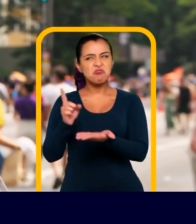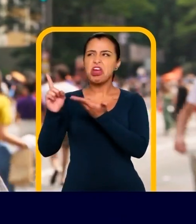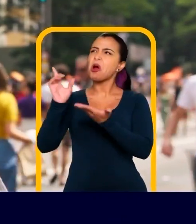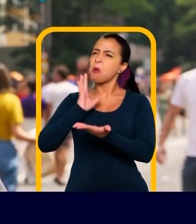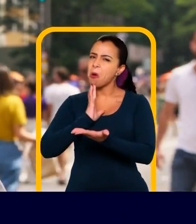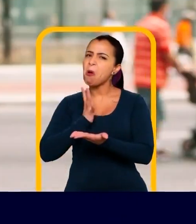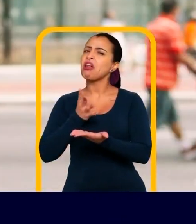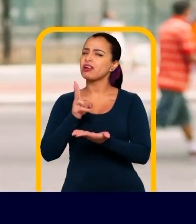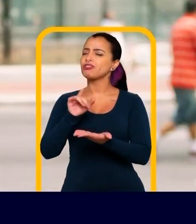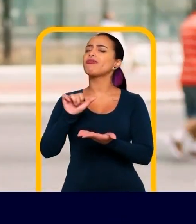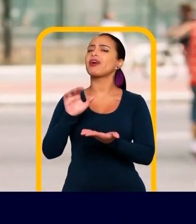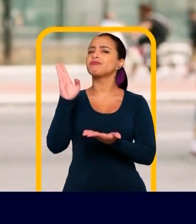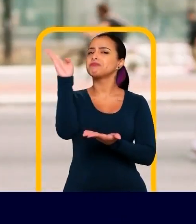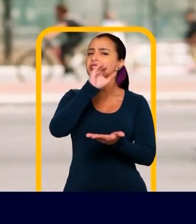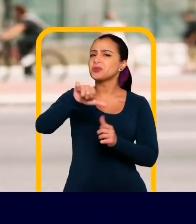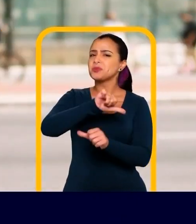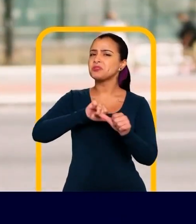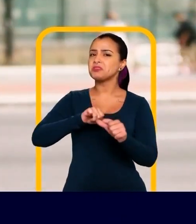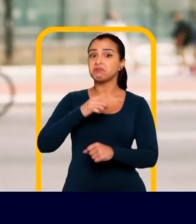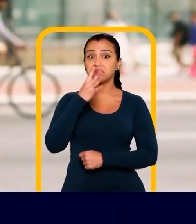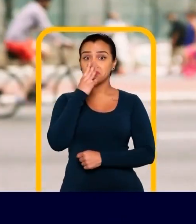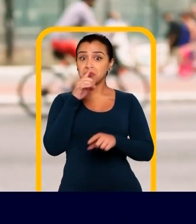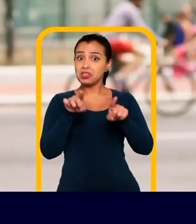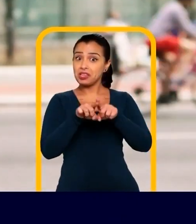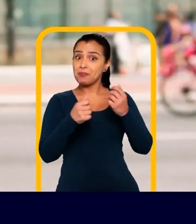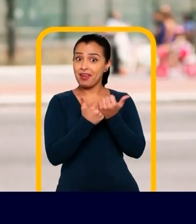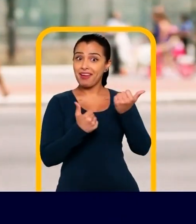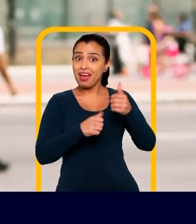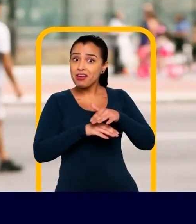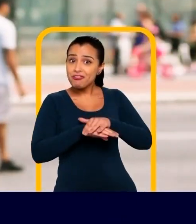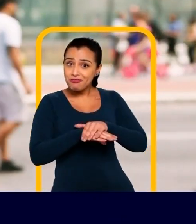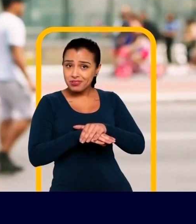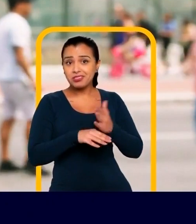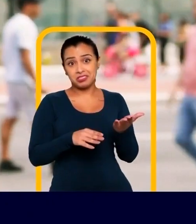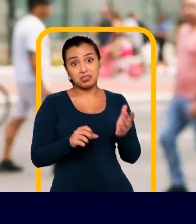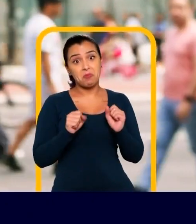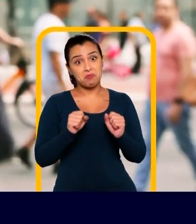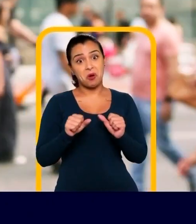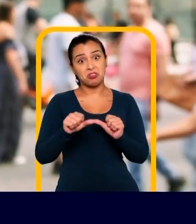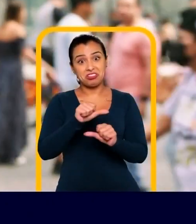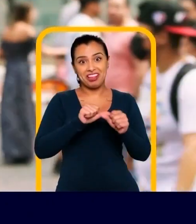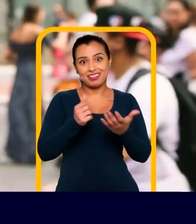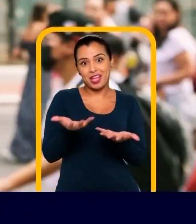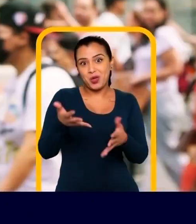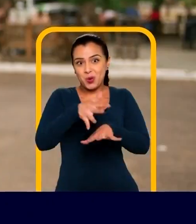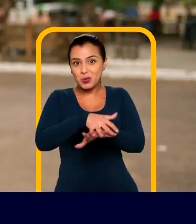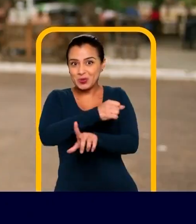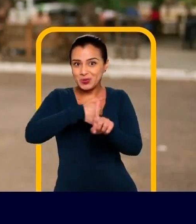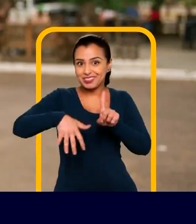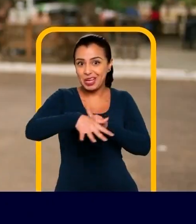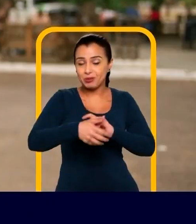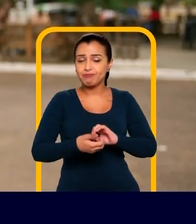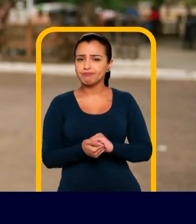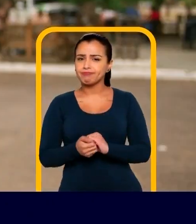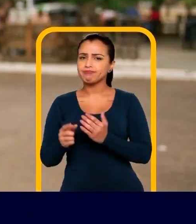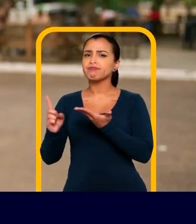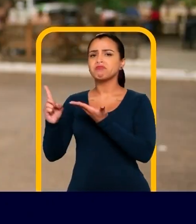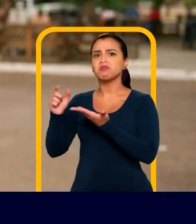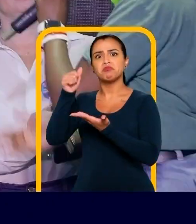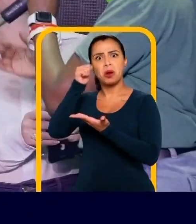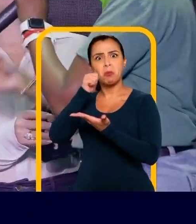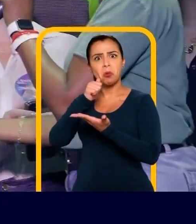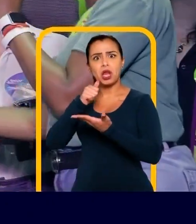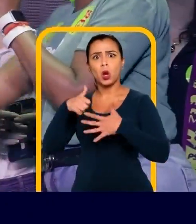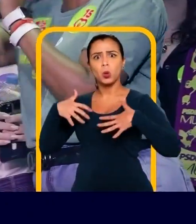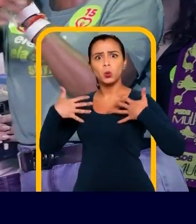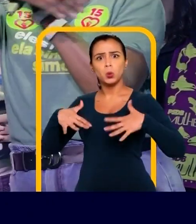e ela vai mudar esse Brasil. Viram muita vice dela também, né? Que defende muito a inclusão social e tal. Simone é uma mulher de